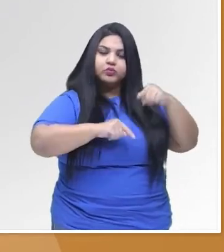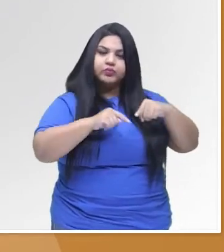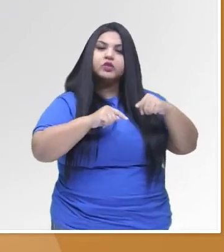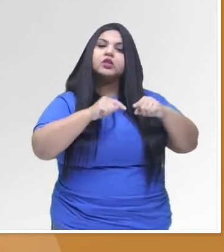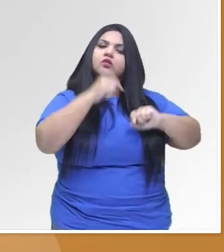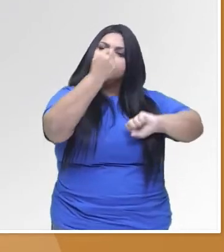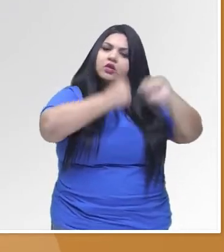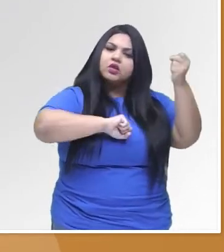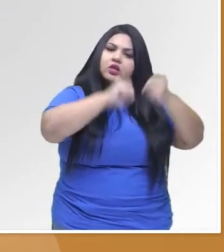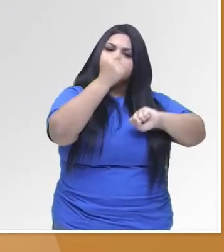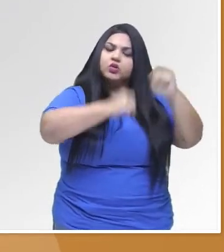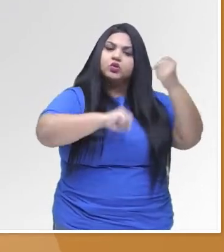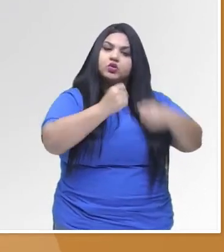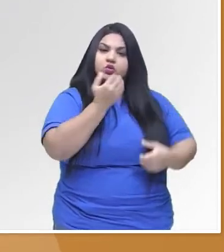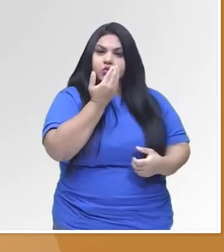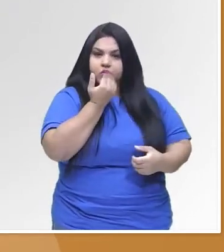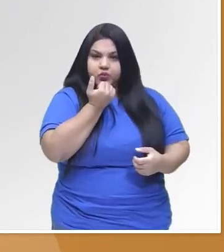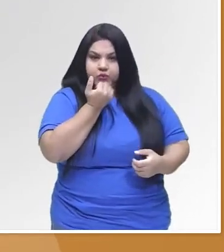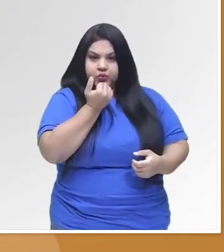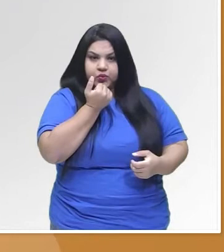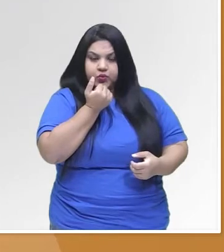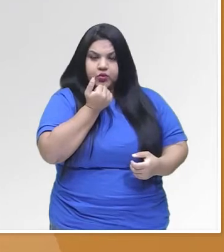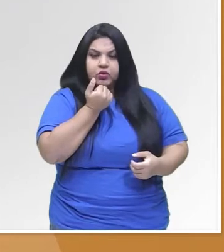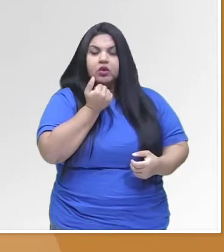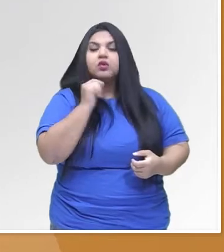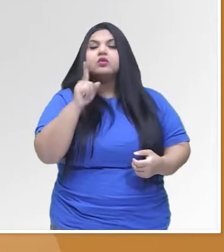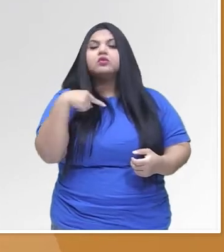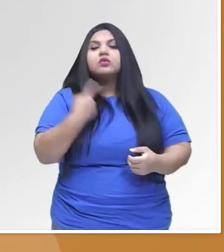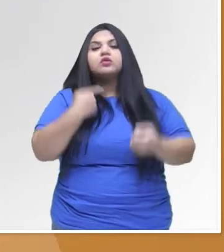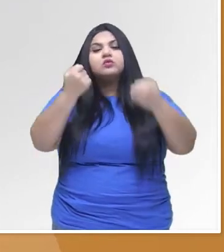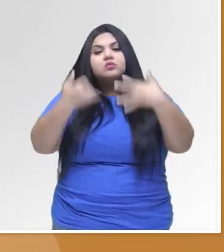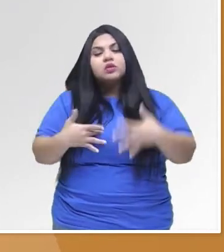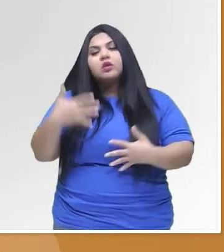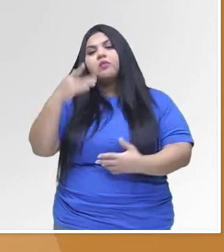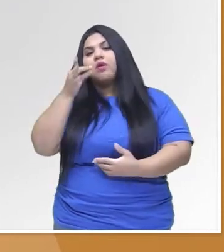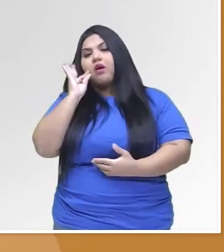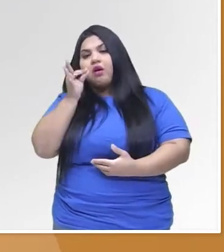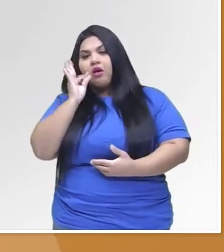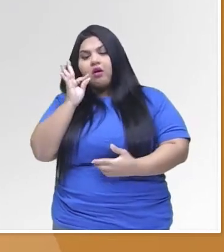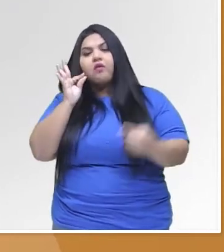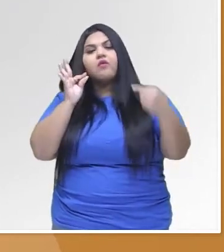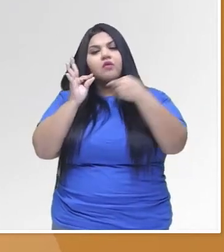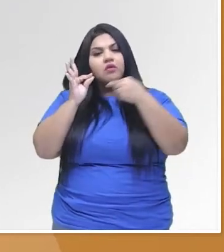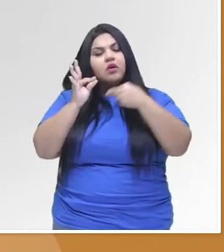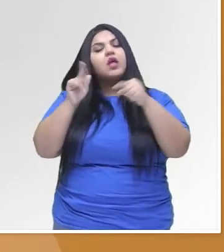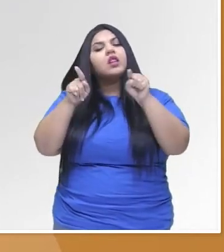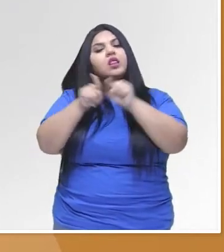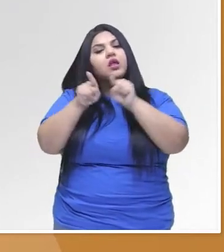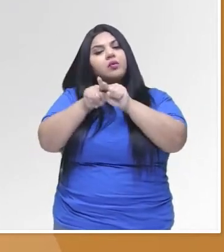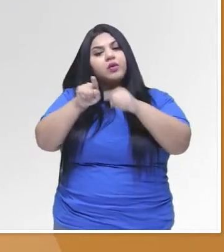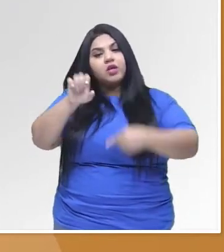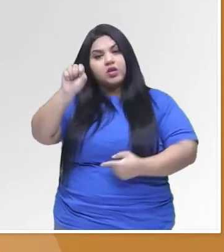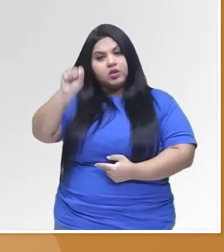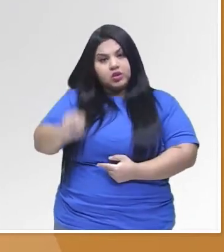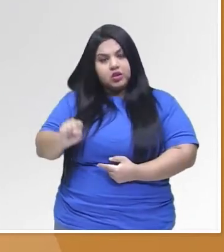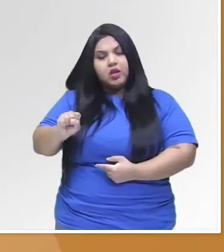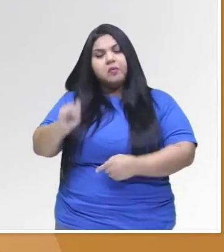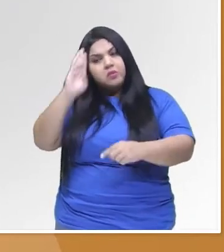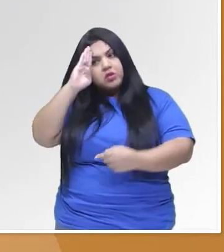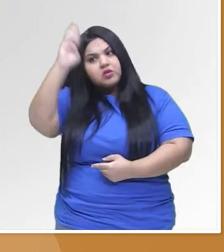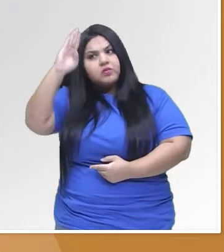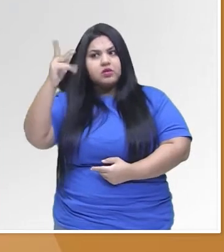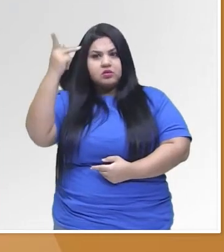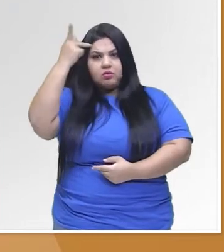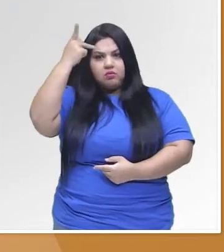indústria de alimentos, tá? Quando a gente fala no café também, a região Centro-Sul, especialmente o estado de São